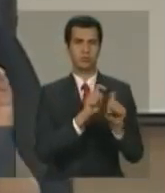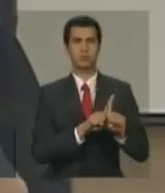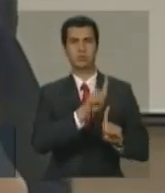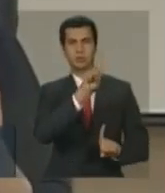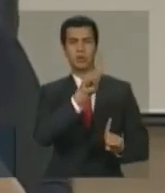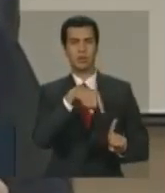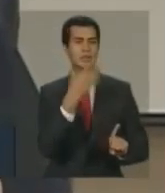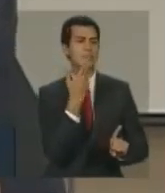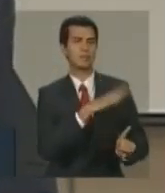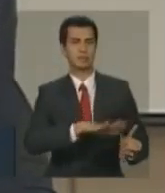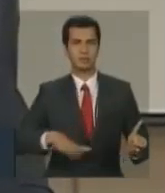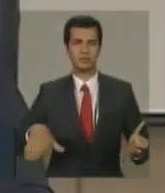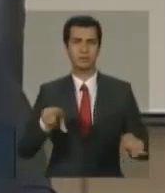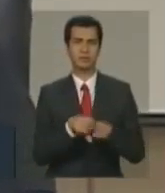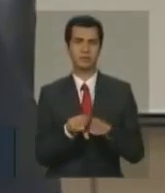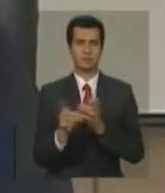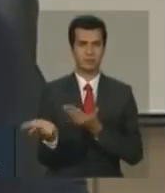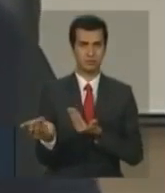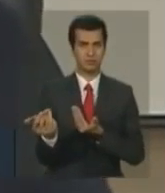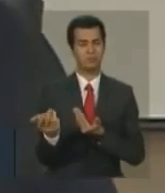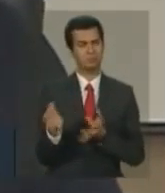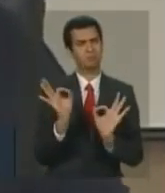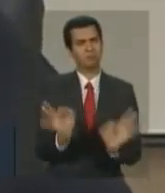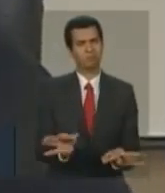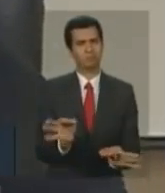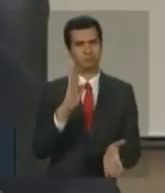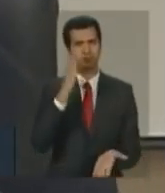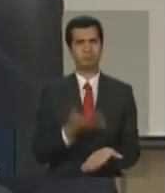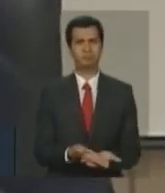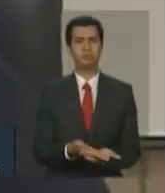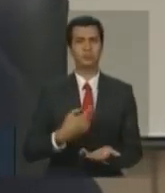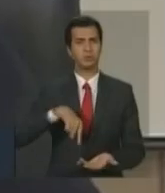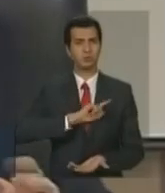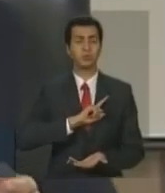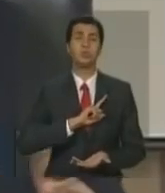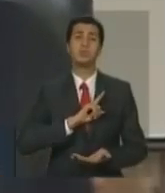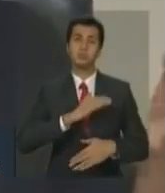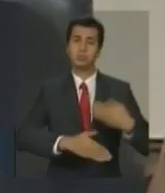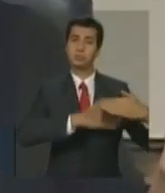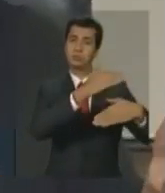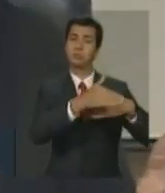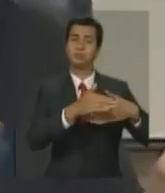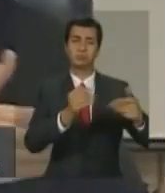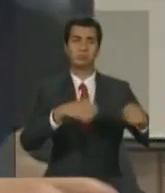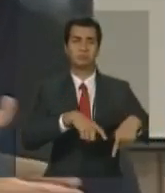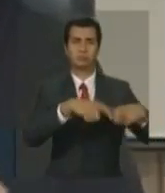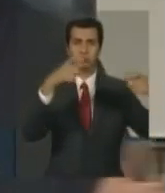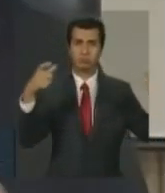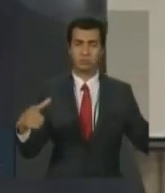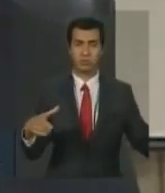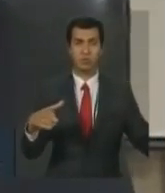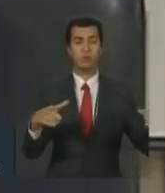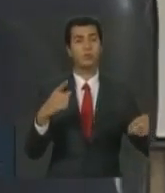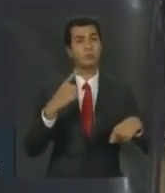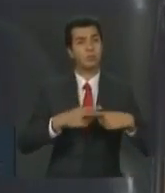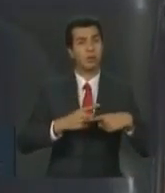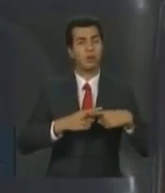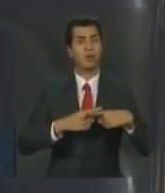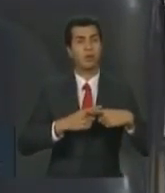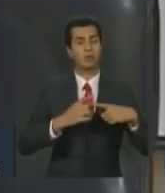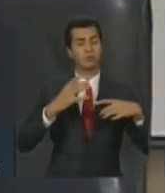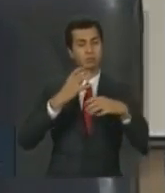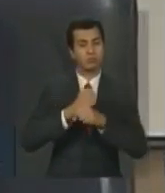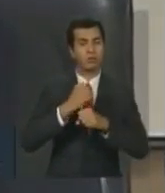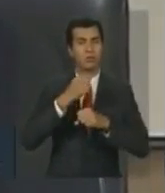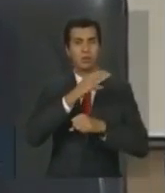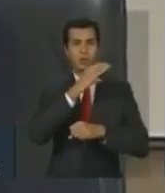se você pegar a população adulta, você não consegue reverter esses dados no curto prazo. Então, se a gente tivesse